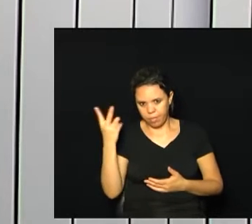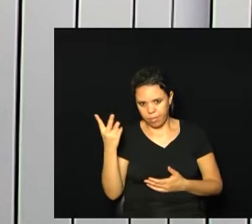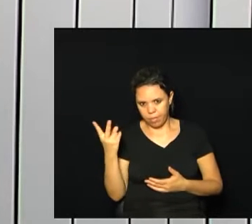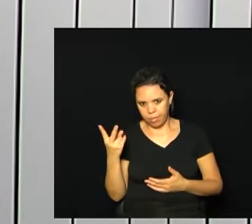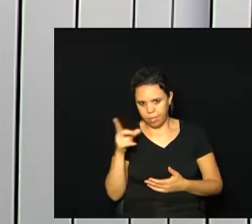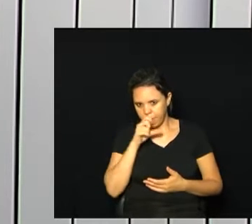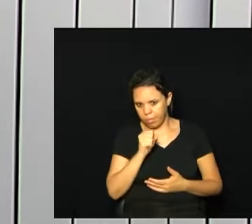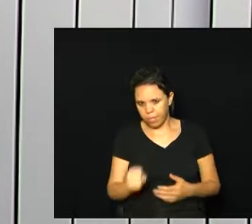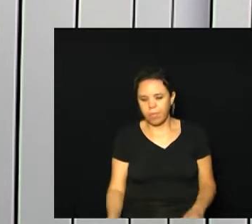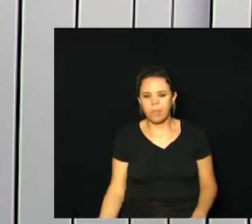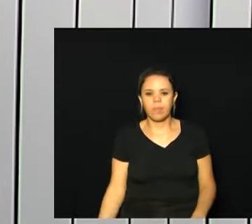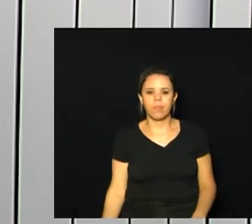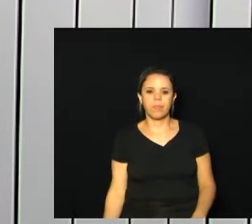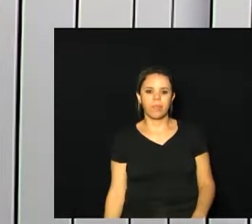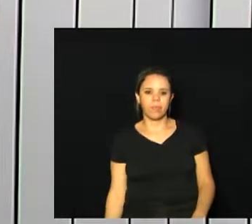também Limeira.